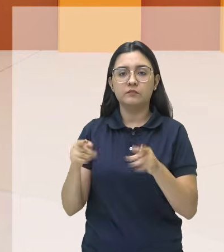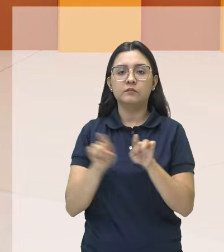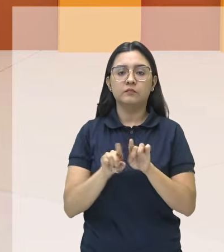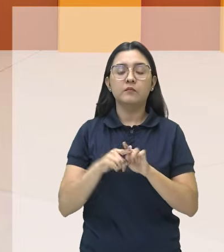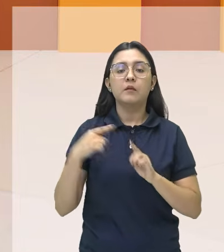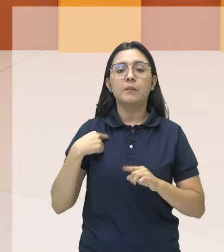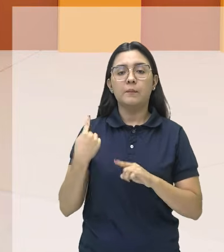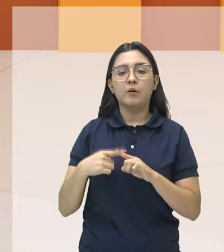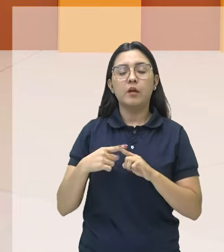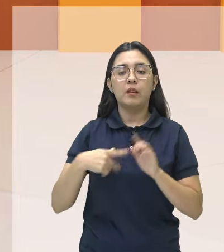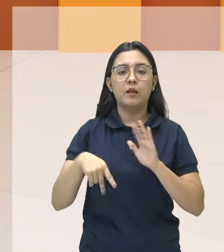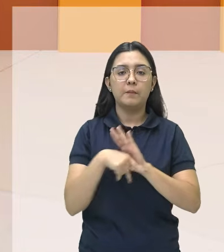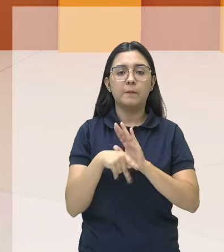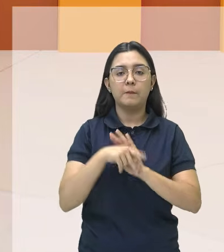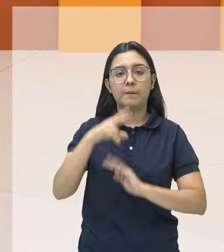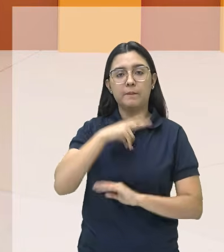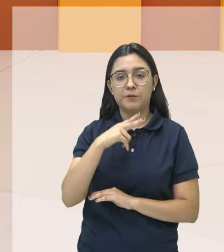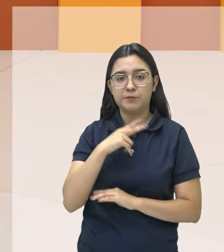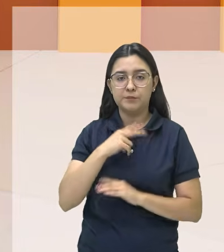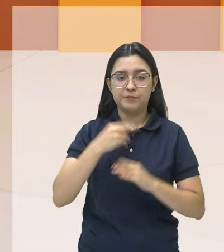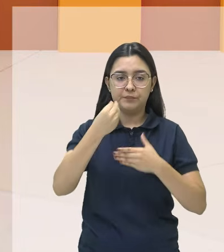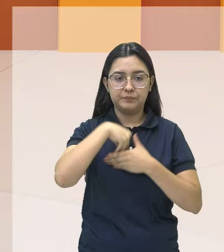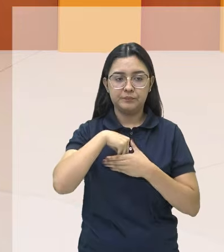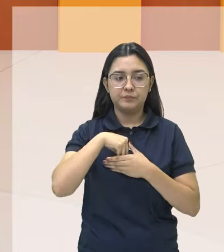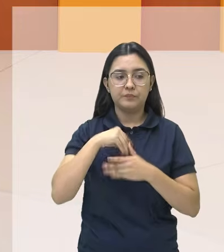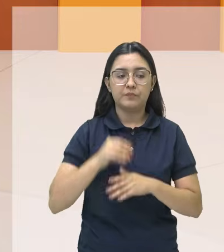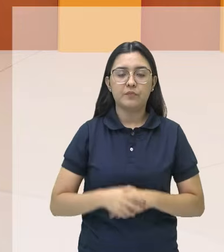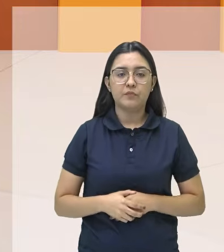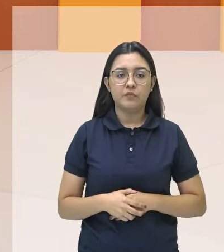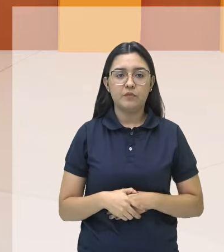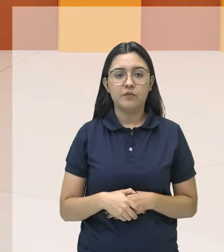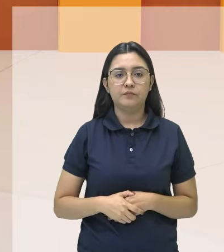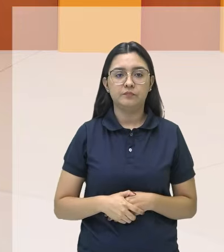subjetiva, né? Ela é muito subjetiva.